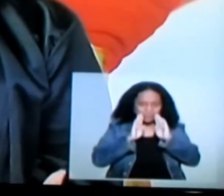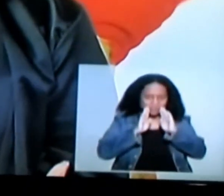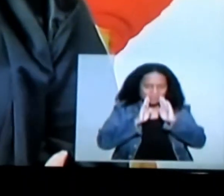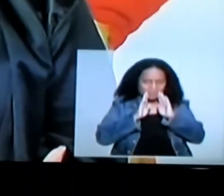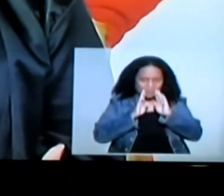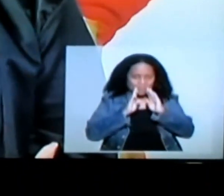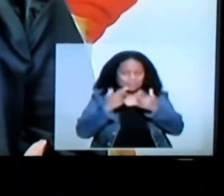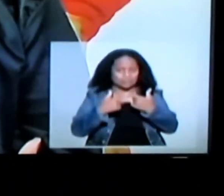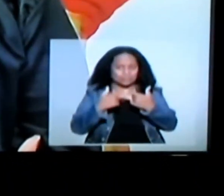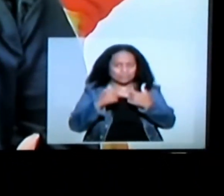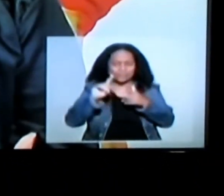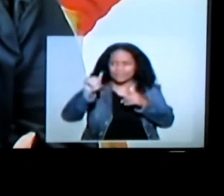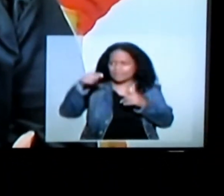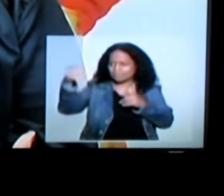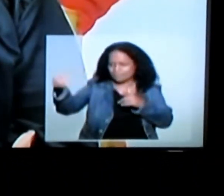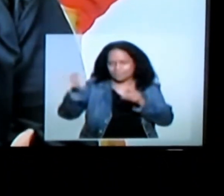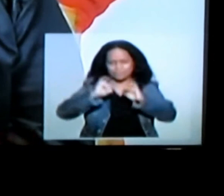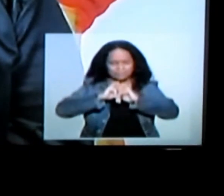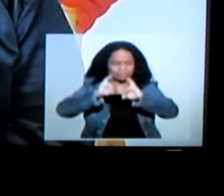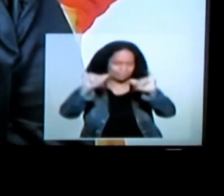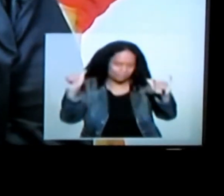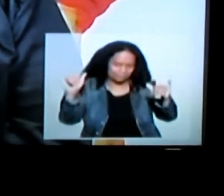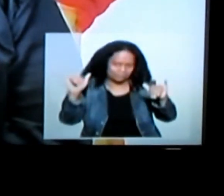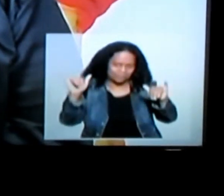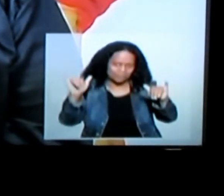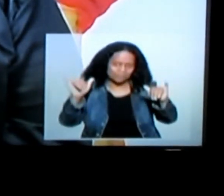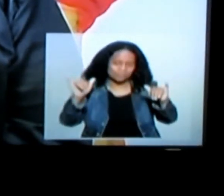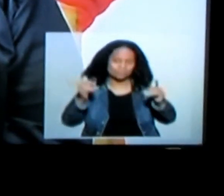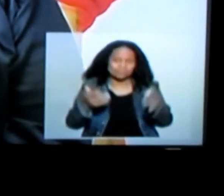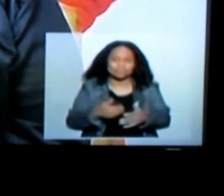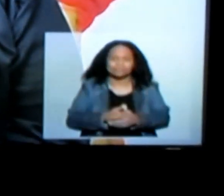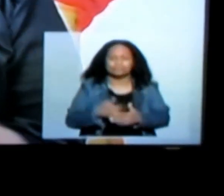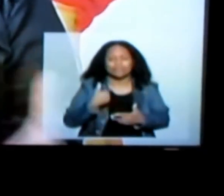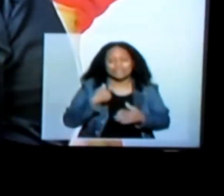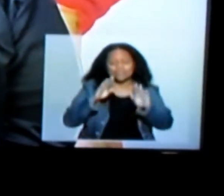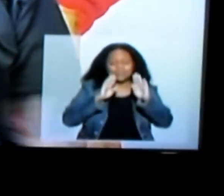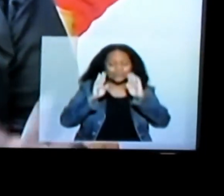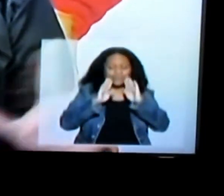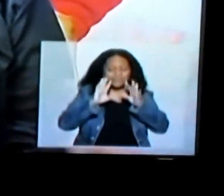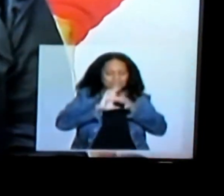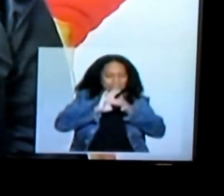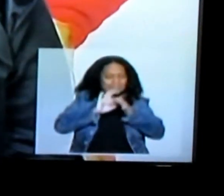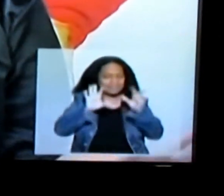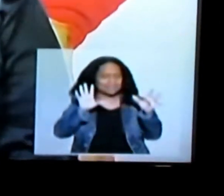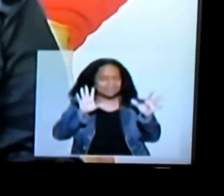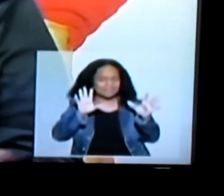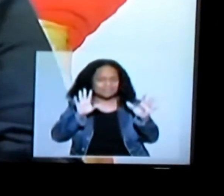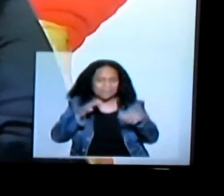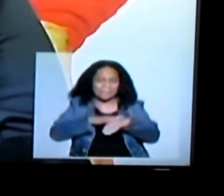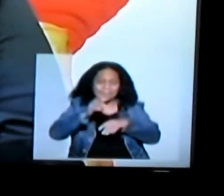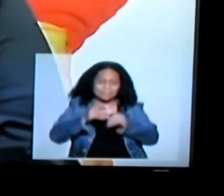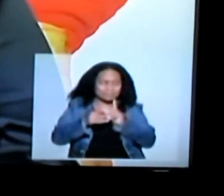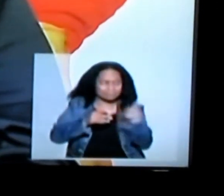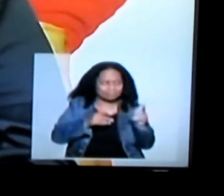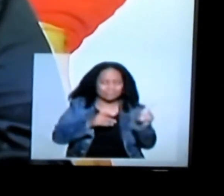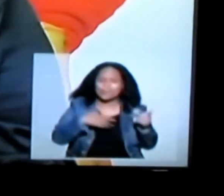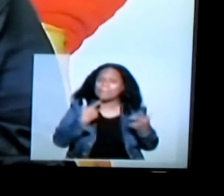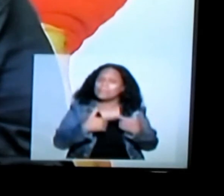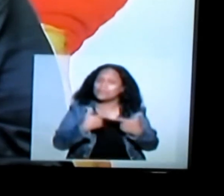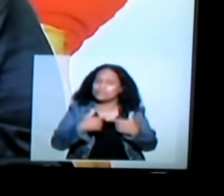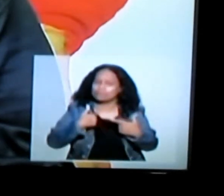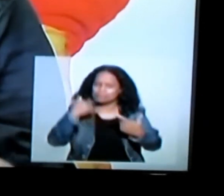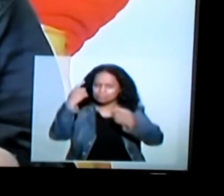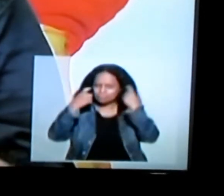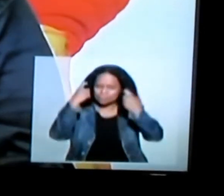ela, claro, que ela espelha para todas as outras redes, né? E no canal eu sou mais aberta do que a Thaís, porque eu tenho uma